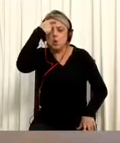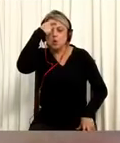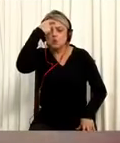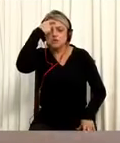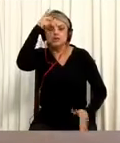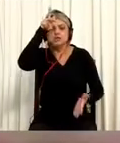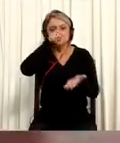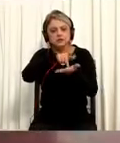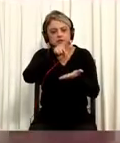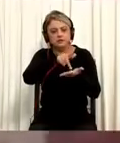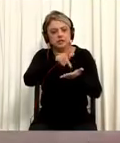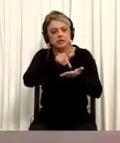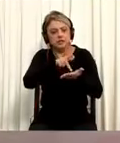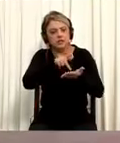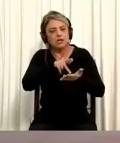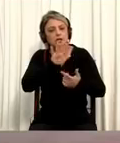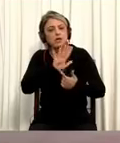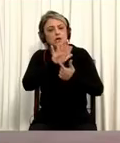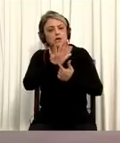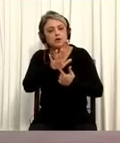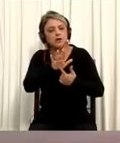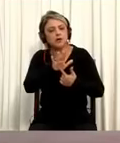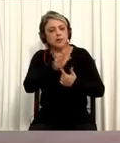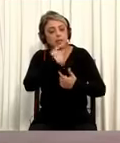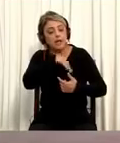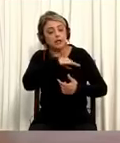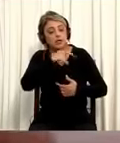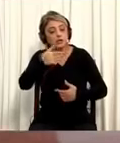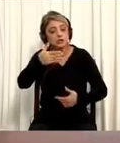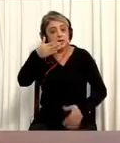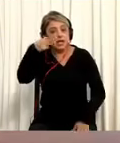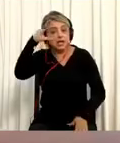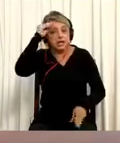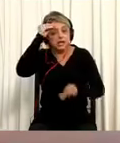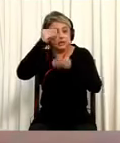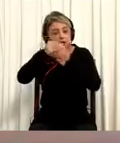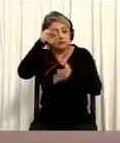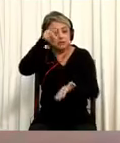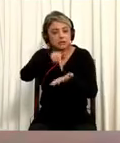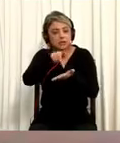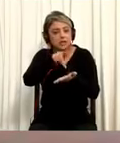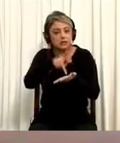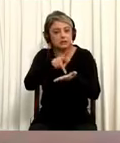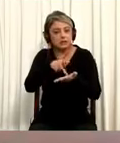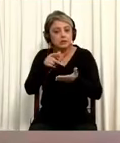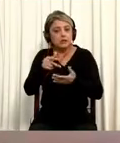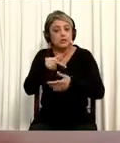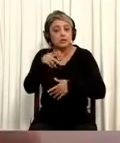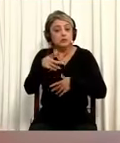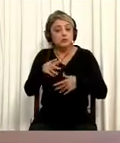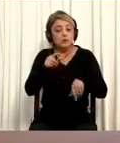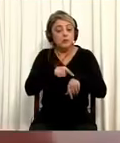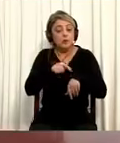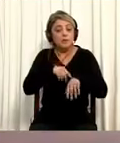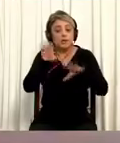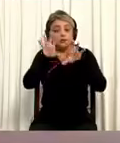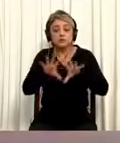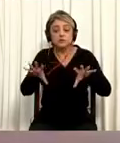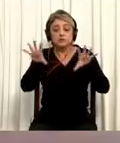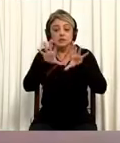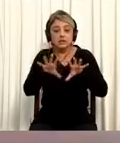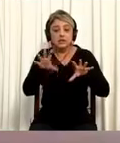classe que eleve a nossa compreensão da realidade, da conjuntura, e que faça com que a gente